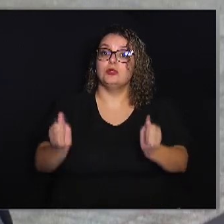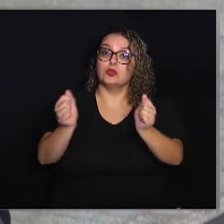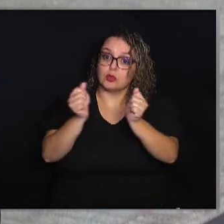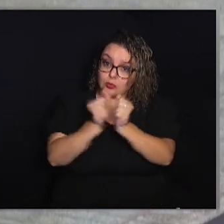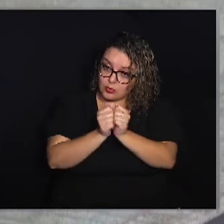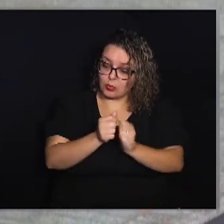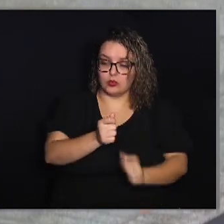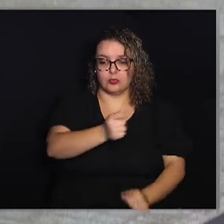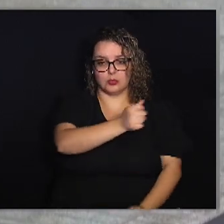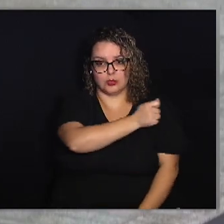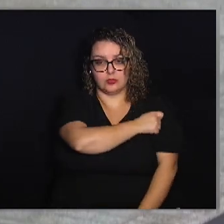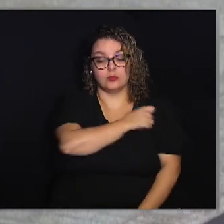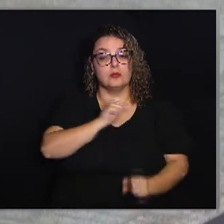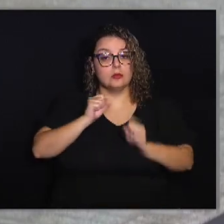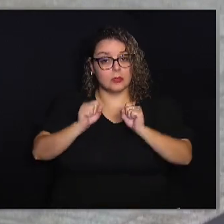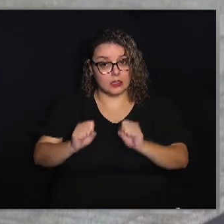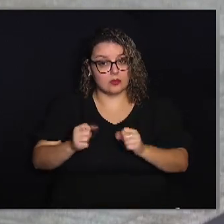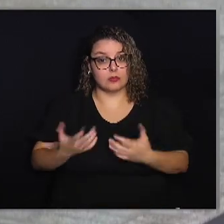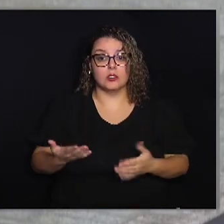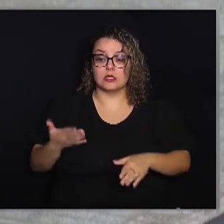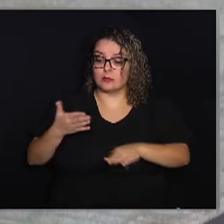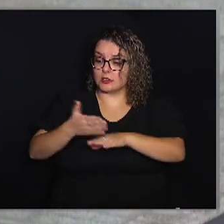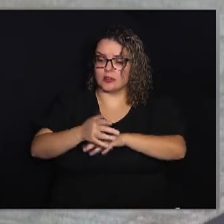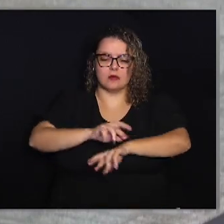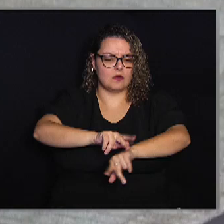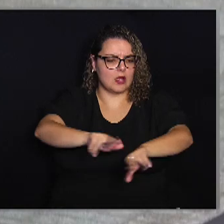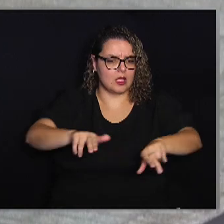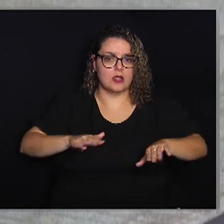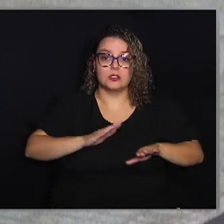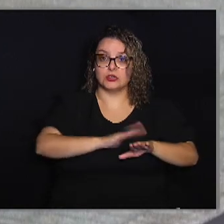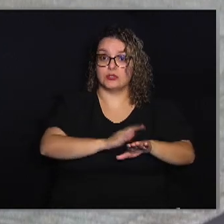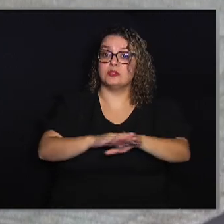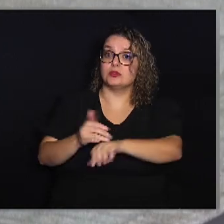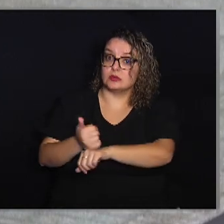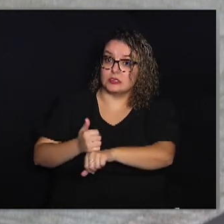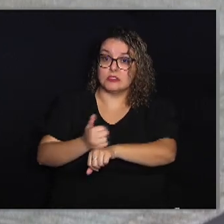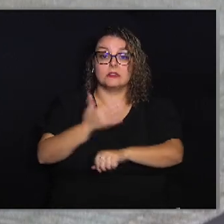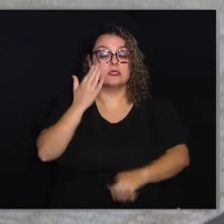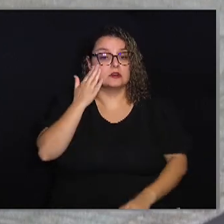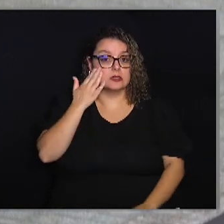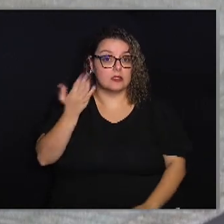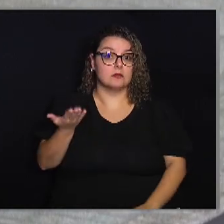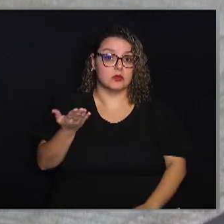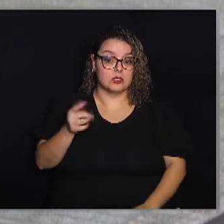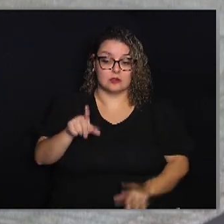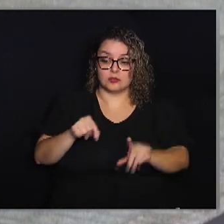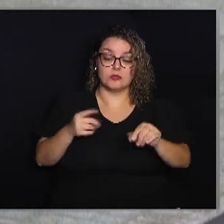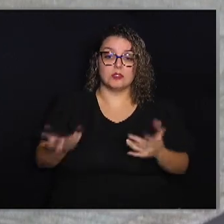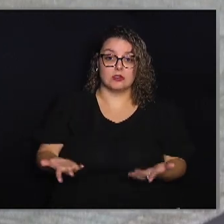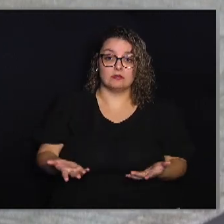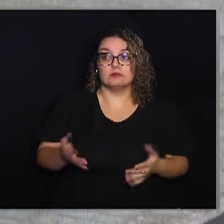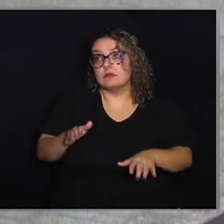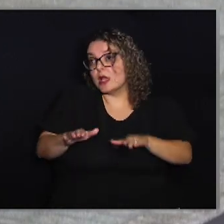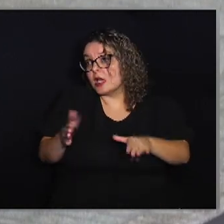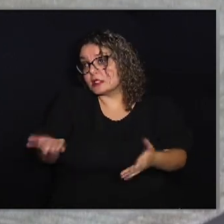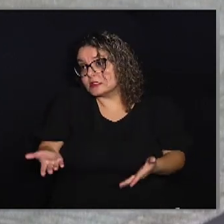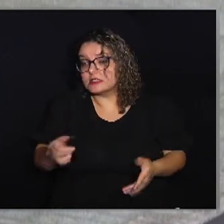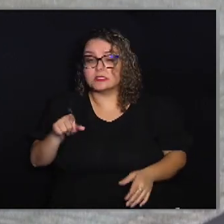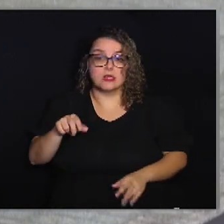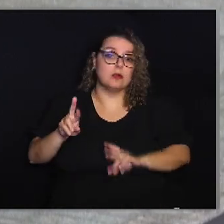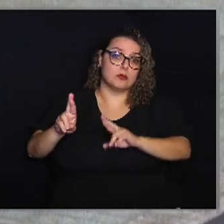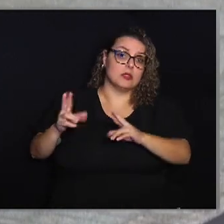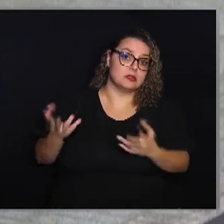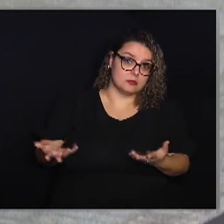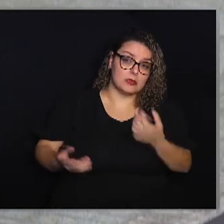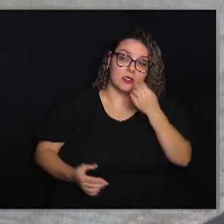estudante, para que ele possa ter acesso às mais diversas atividades profissionais. Quem sabe também, é tudo uma expectativa,